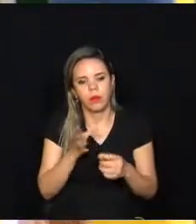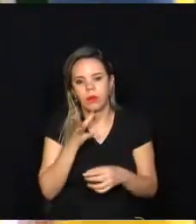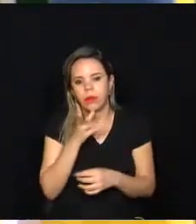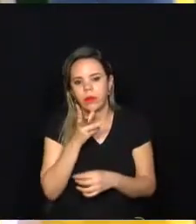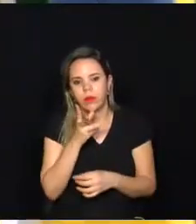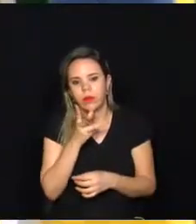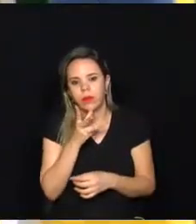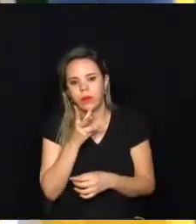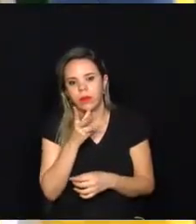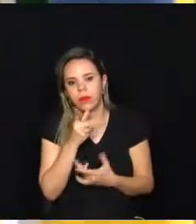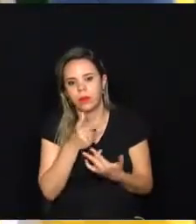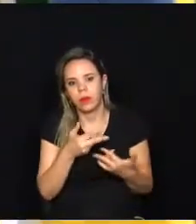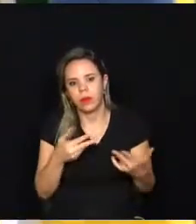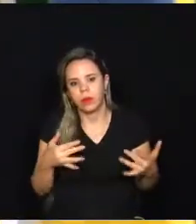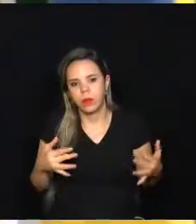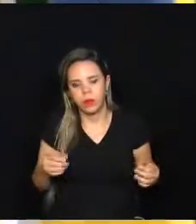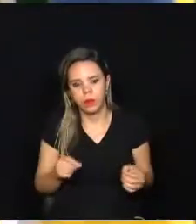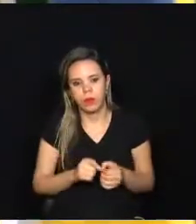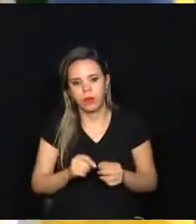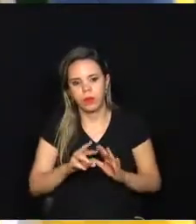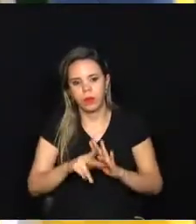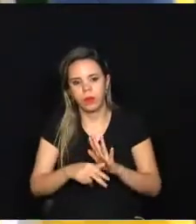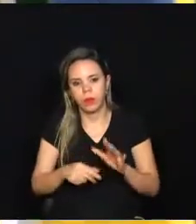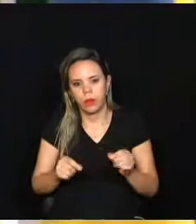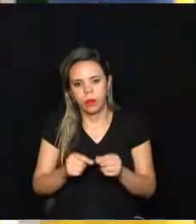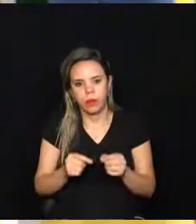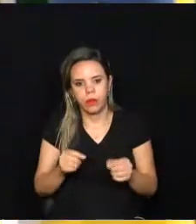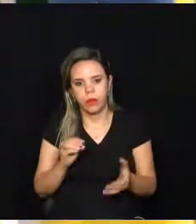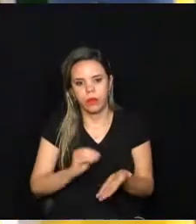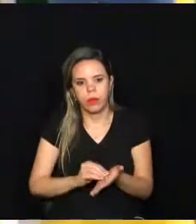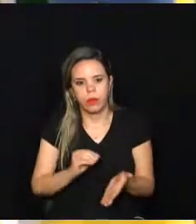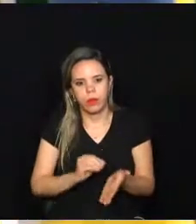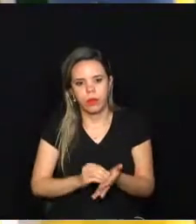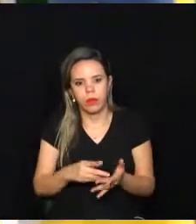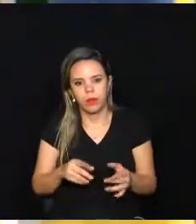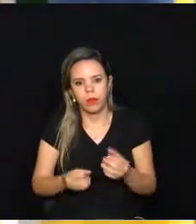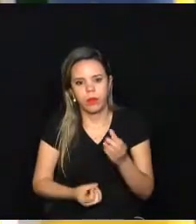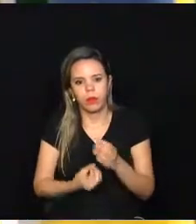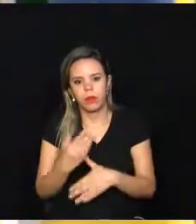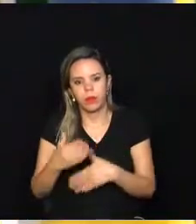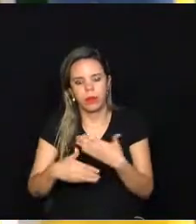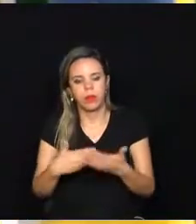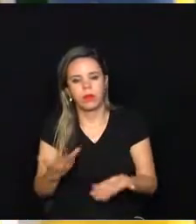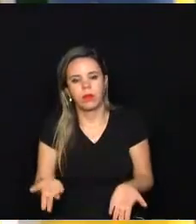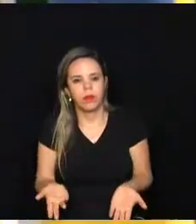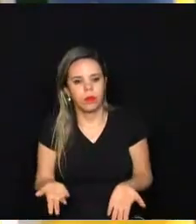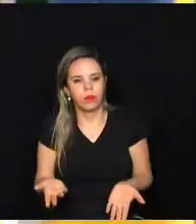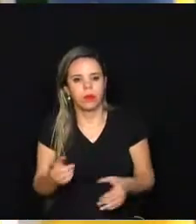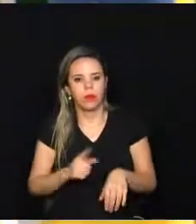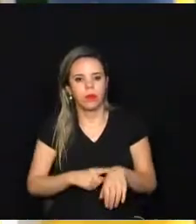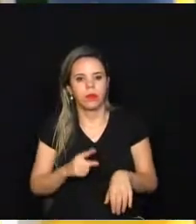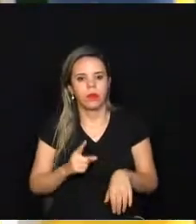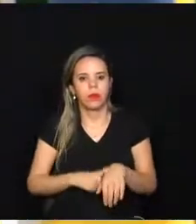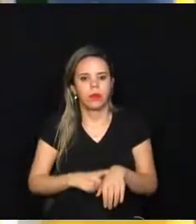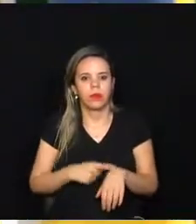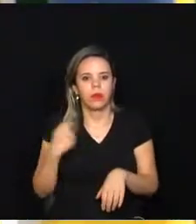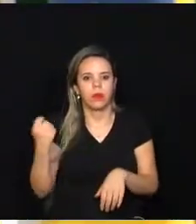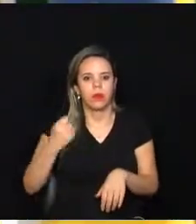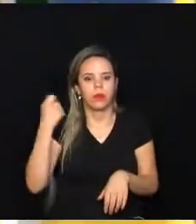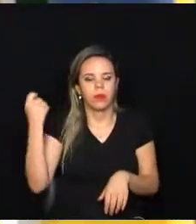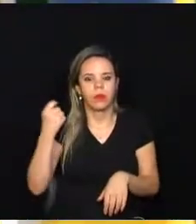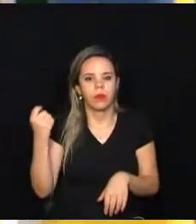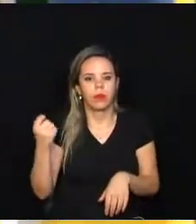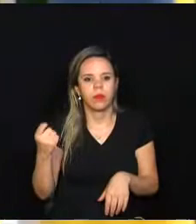demora, com toda uma série de ausências que vão acontecendo num momento de grave